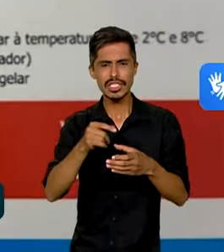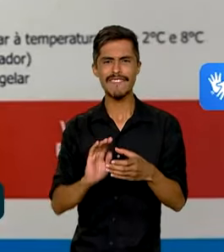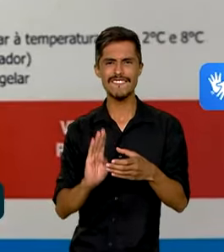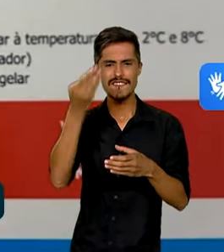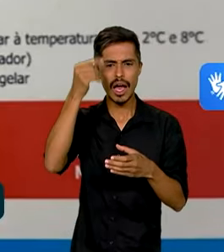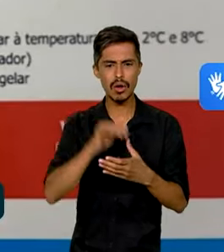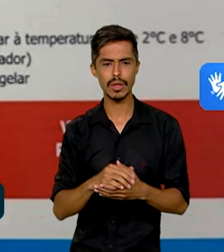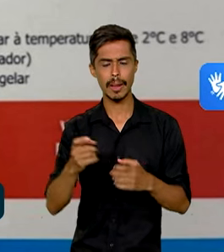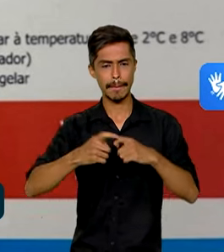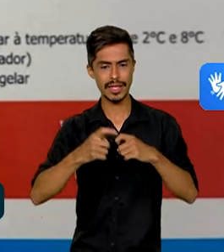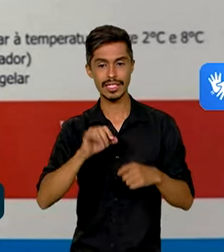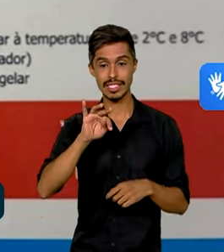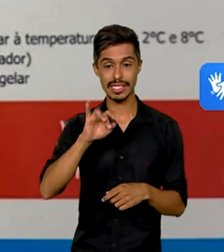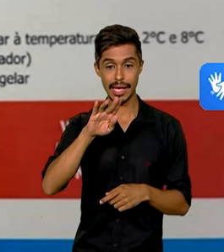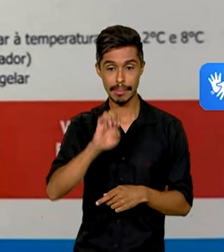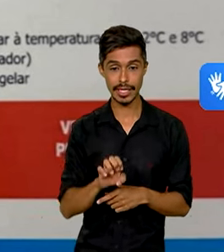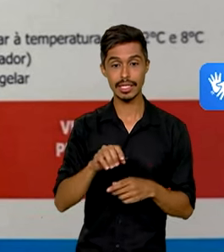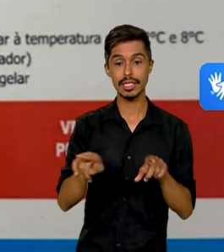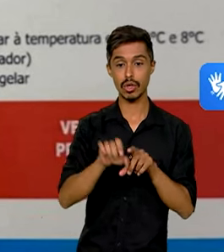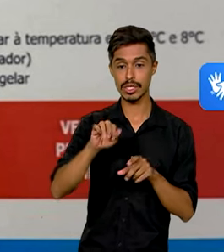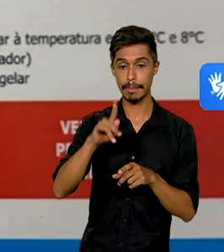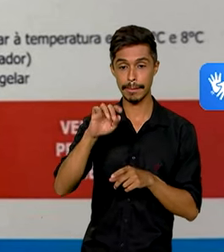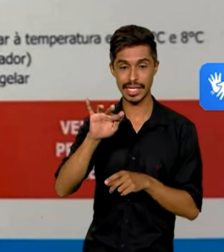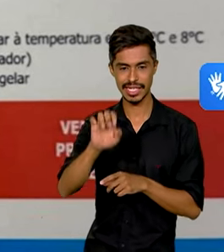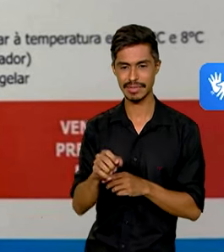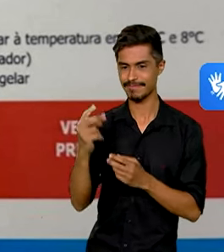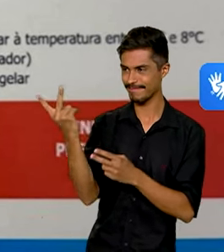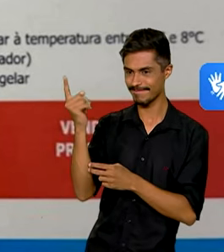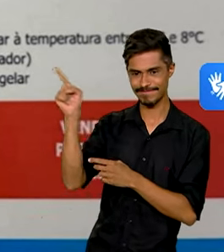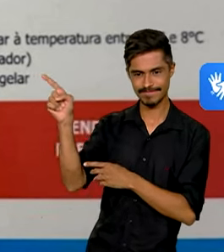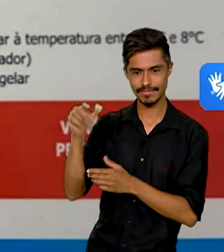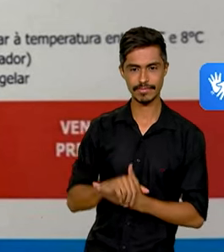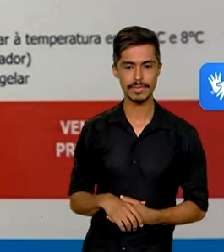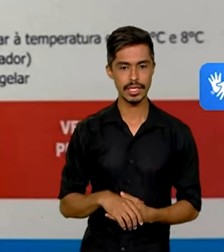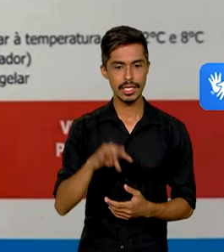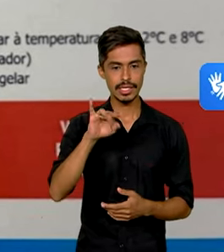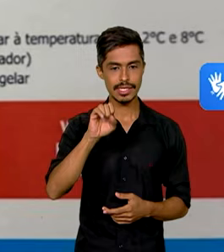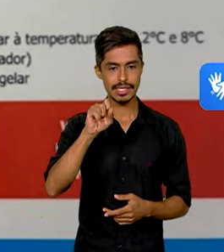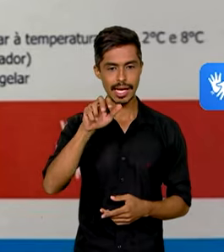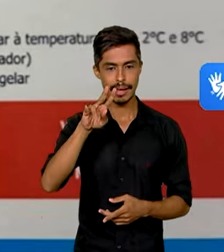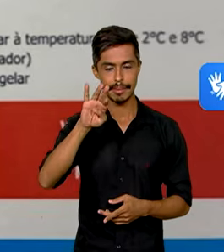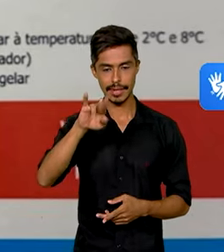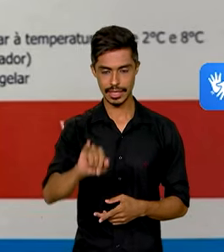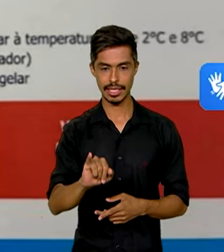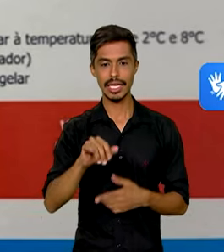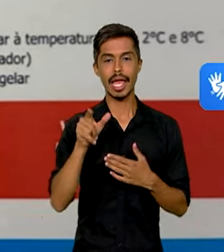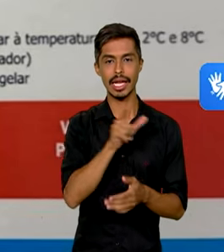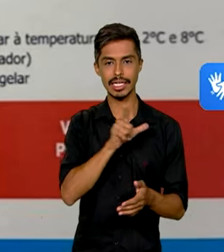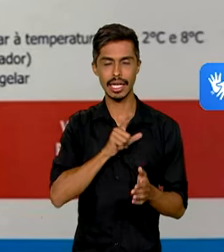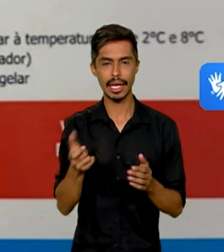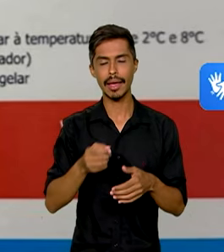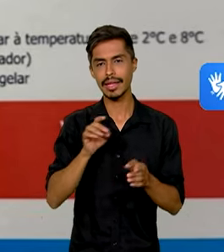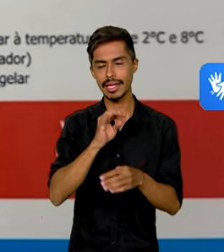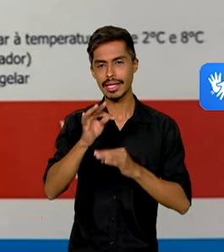dos medicamentos tisab e ozempic o tiss abre que tem o princípio ativo Natal zumar é indicado para